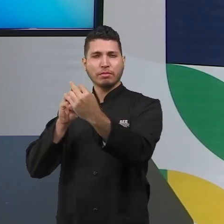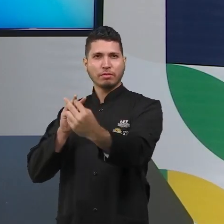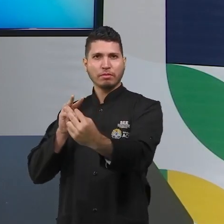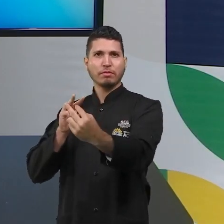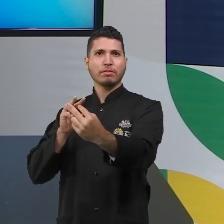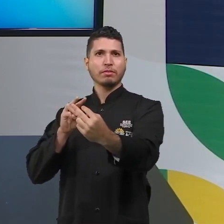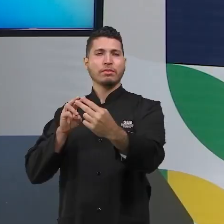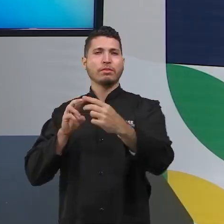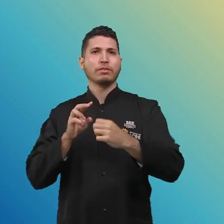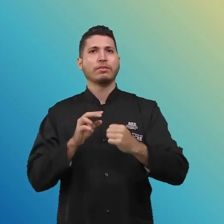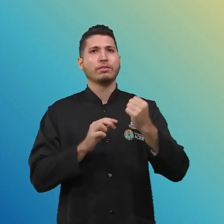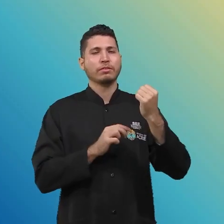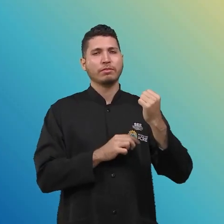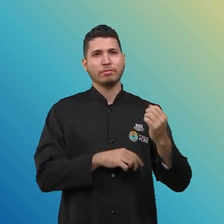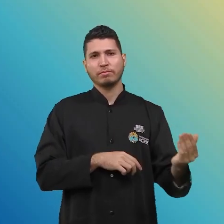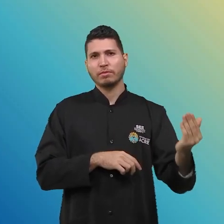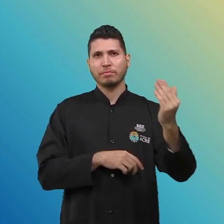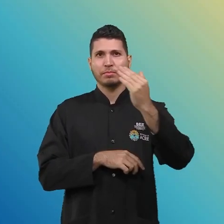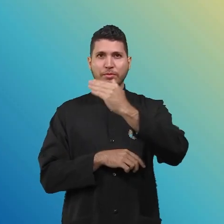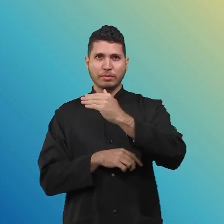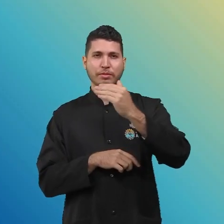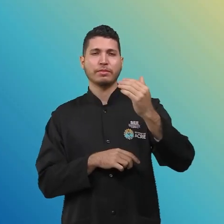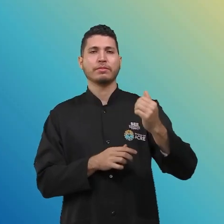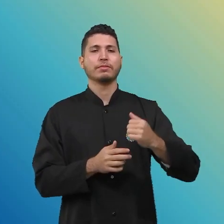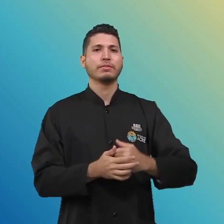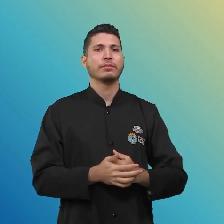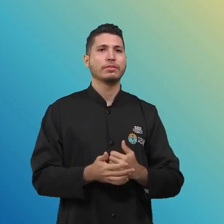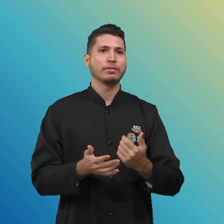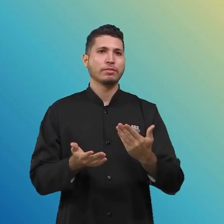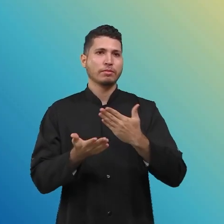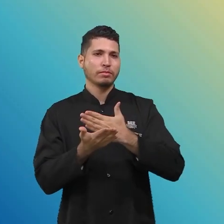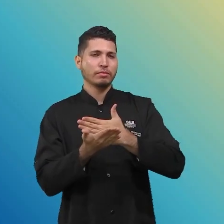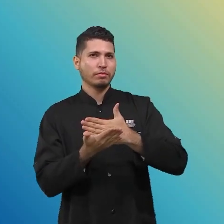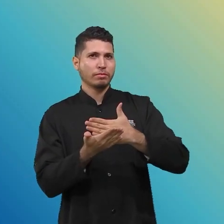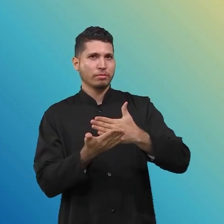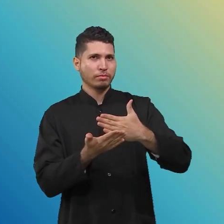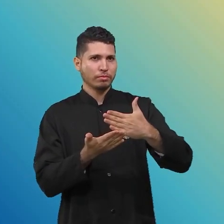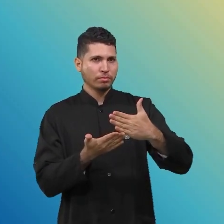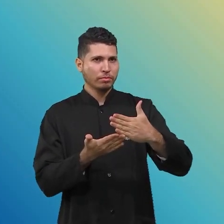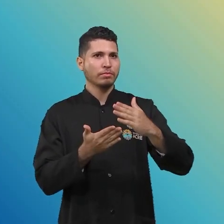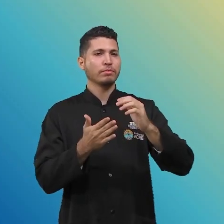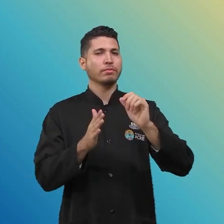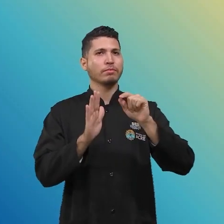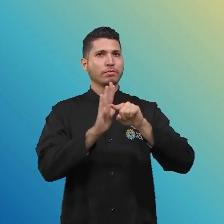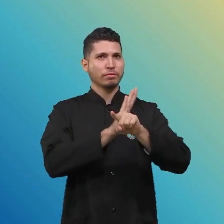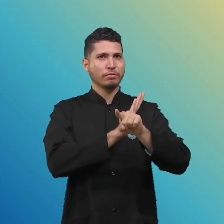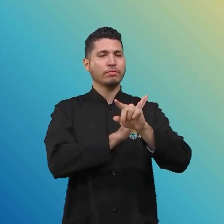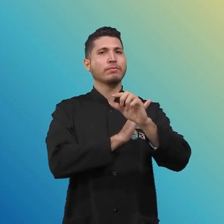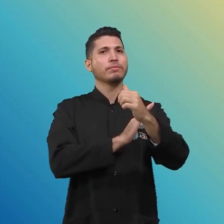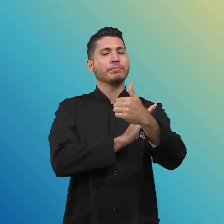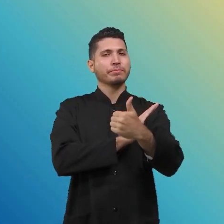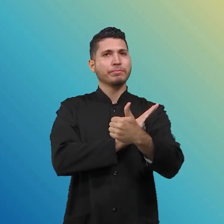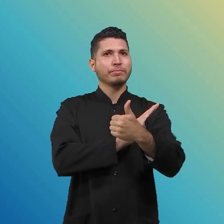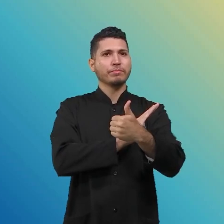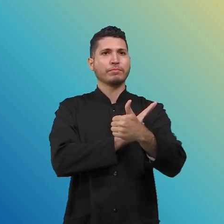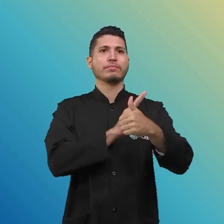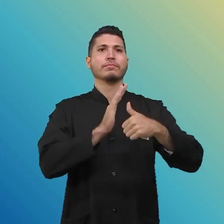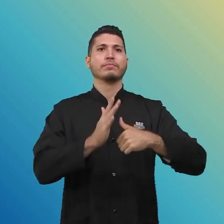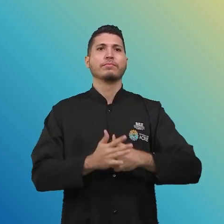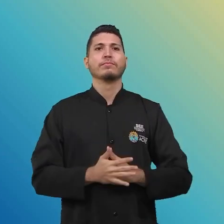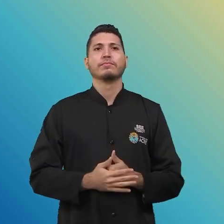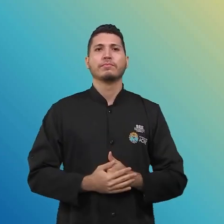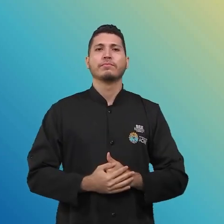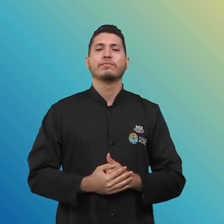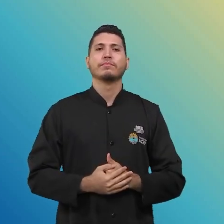nosso país, tá? Vamos então para a nossa atividade. Eu já começo ela com a questão de número 1, que diz o seguinte: